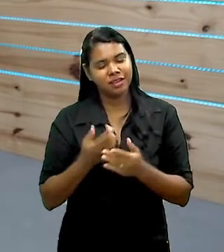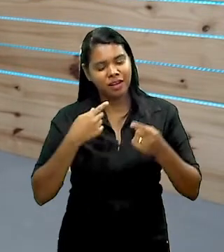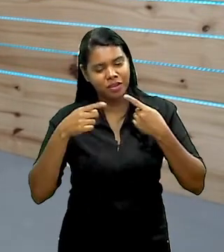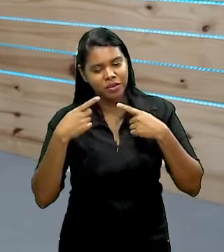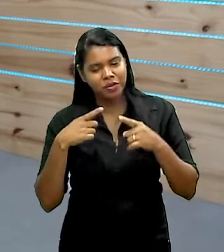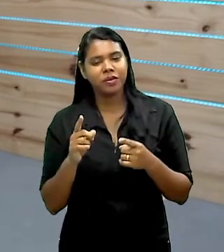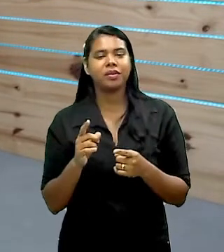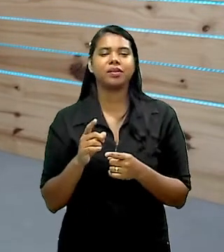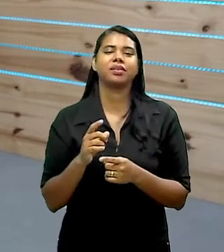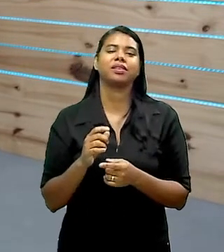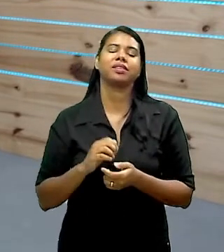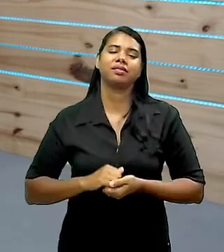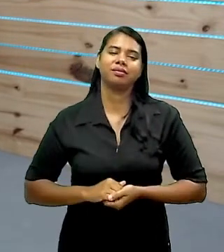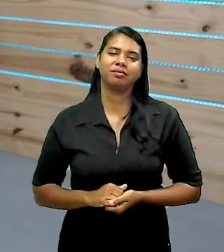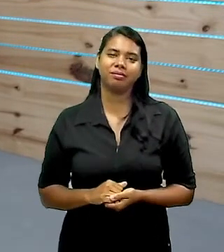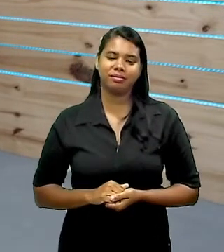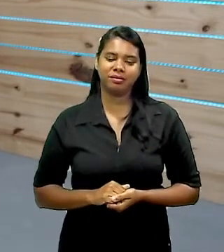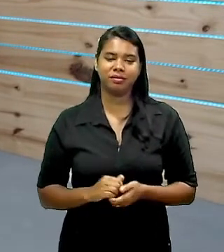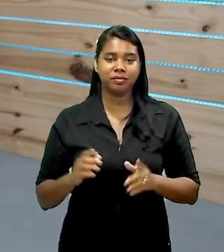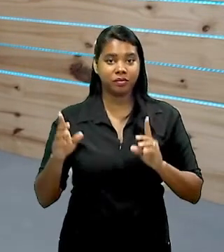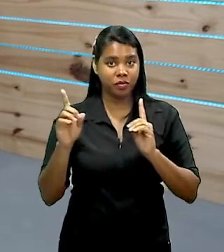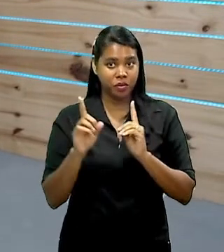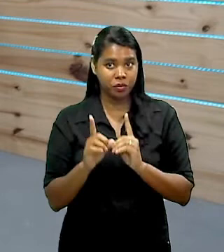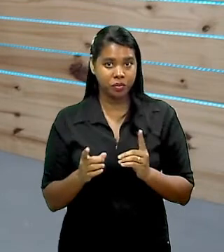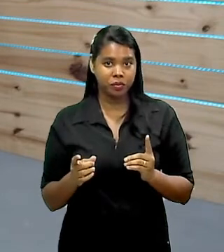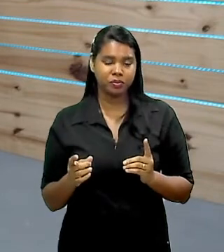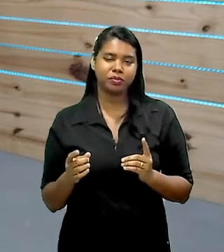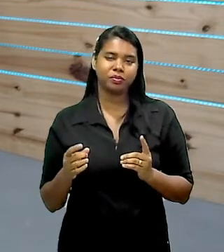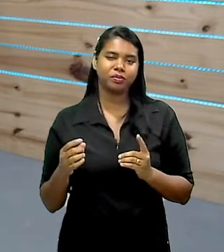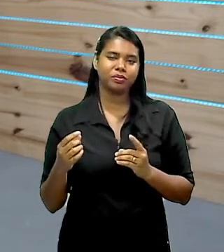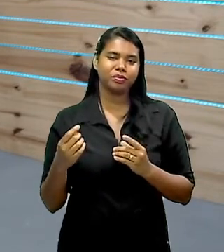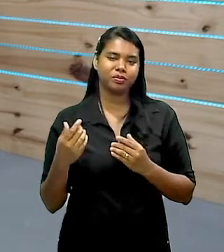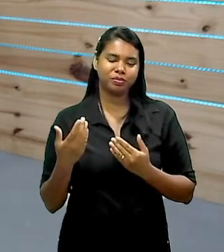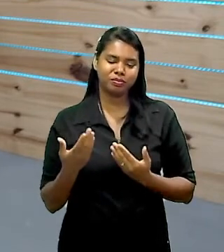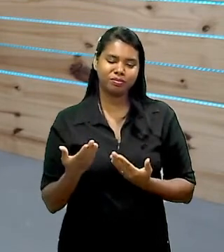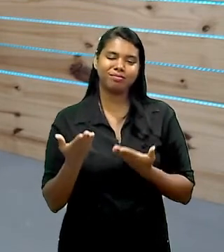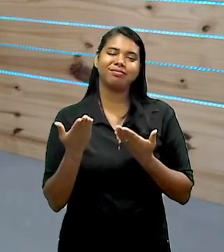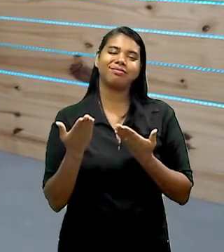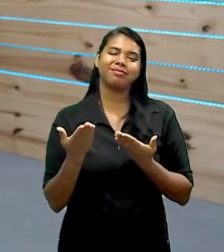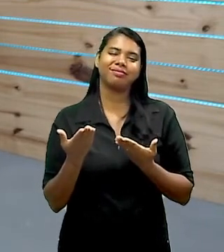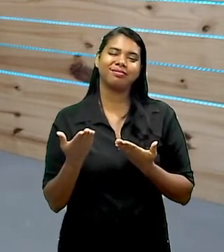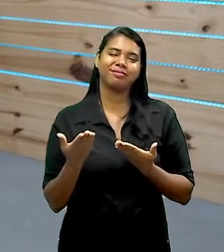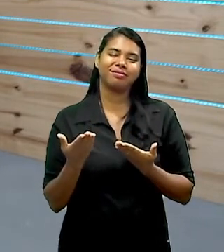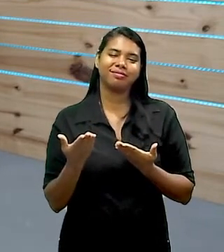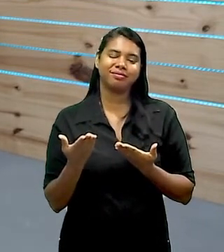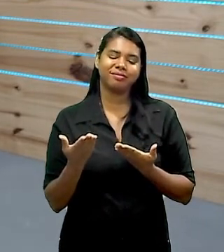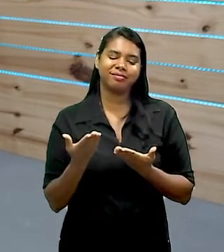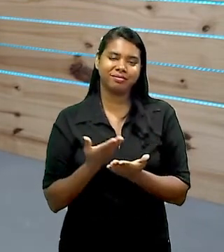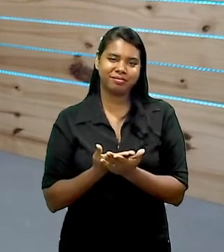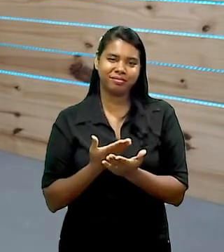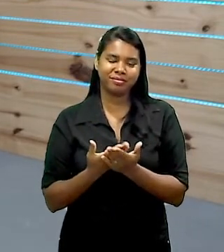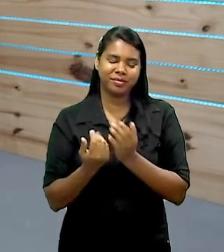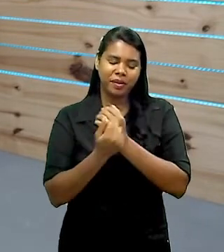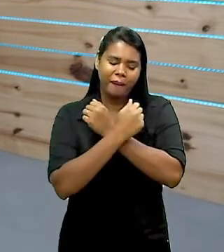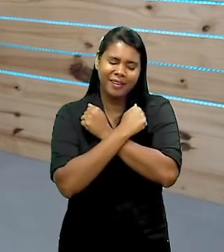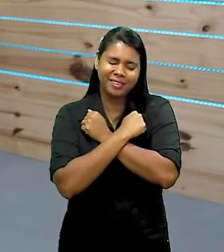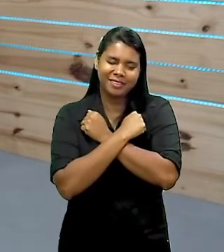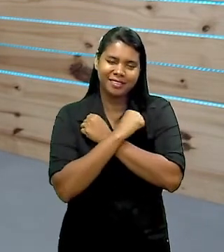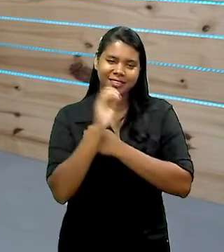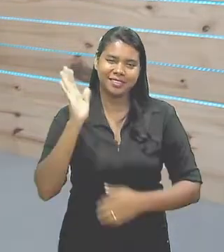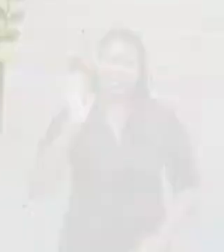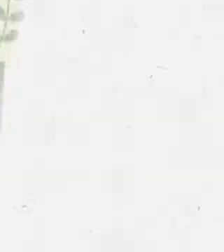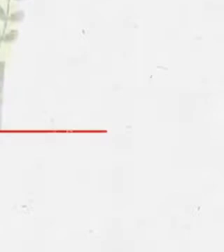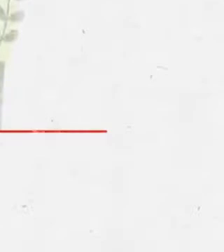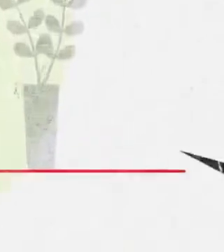bate-papo, da nossa aula e nos encontramos no nosso próximo momento, na nossa próxima aula. Um abraço, pessoal!